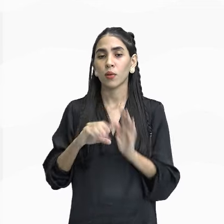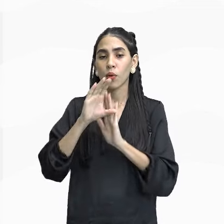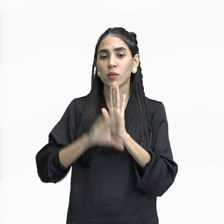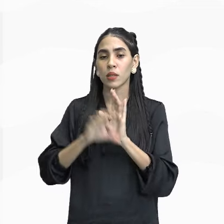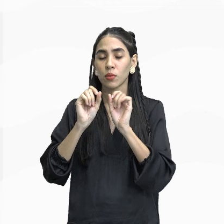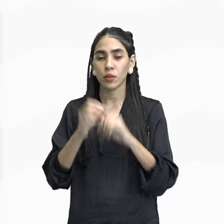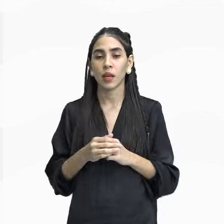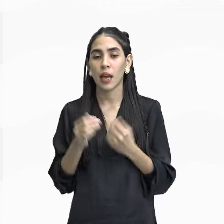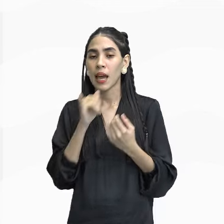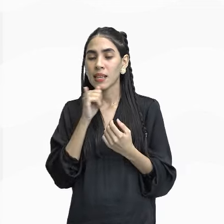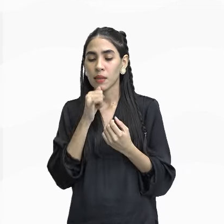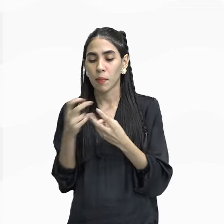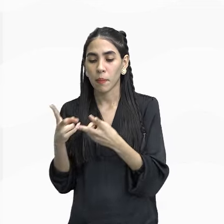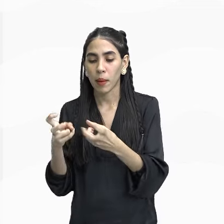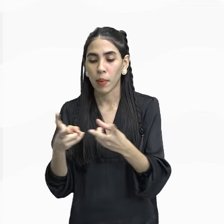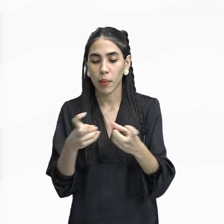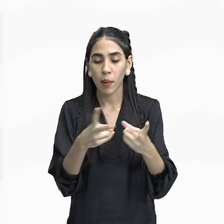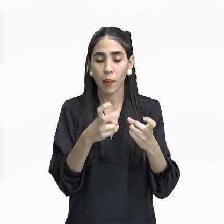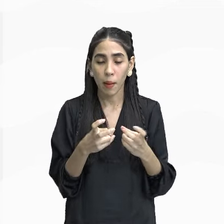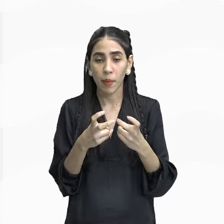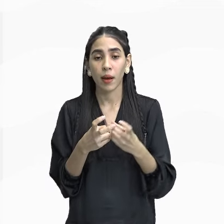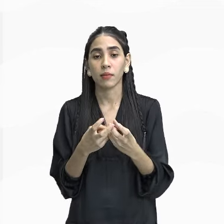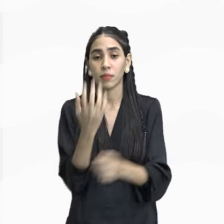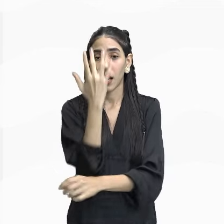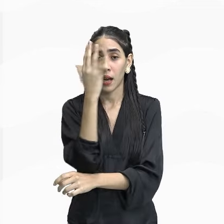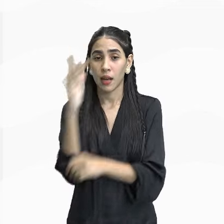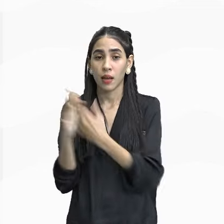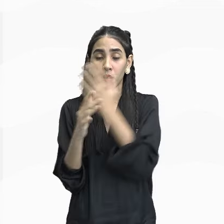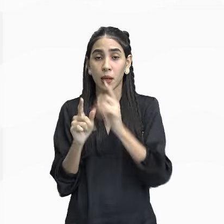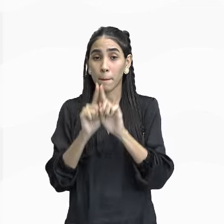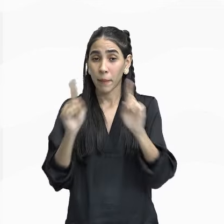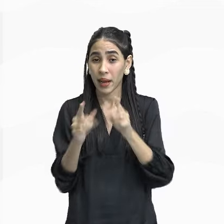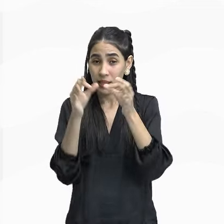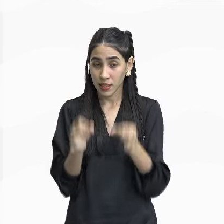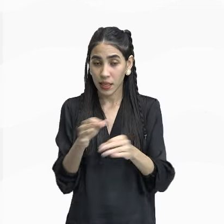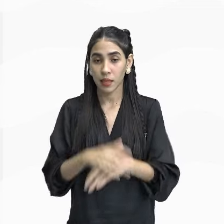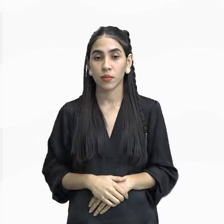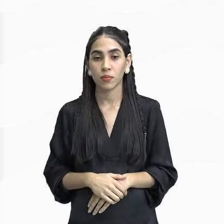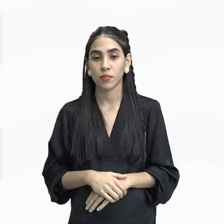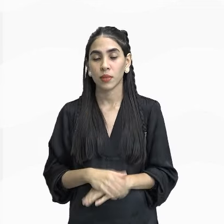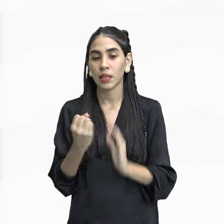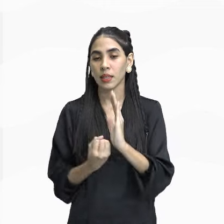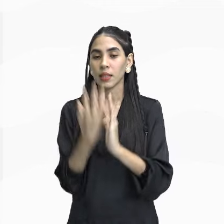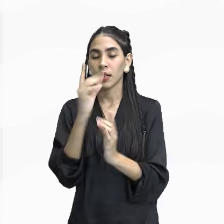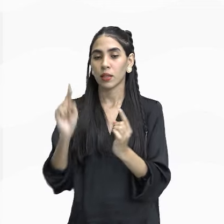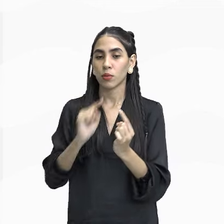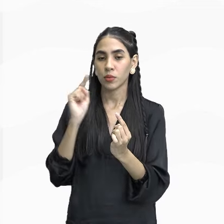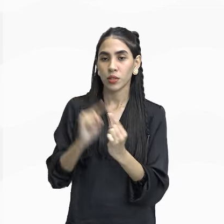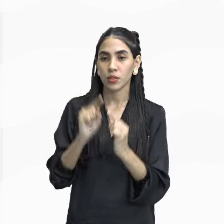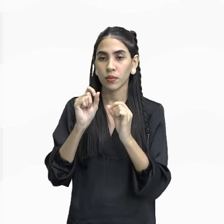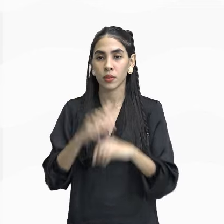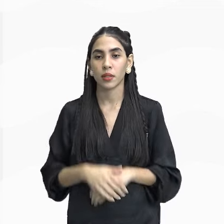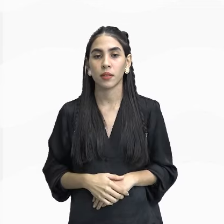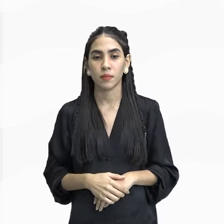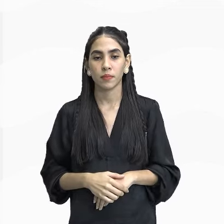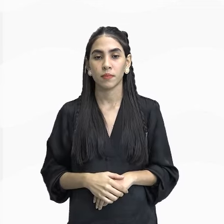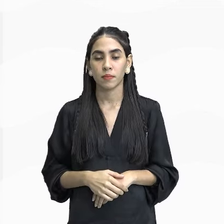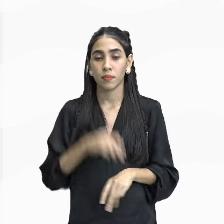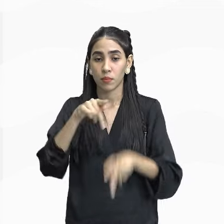exploração dessas áreas, porém de uma forma adequada, é lógico, tá? Então, elas vão ser criadas partindo de uma demanda